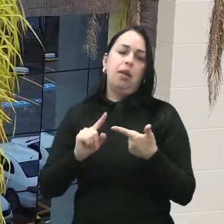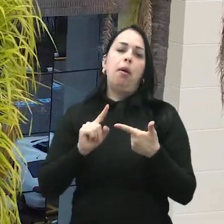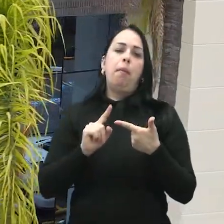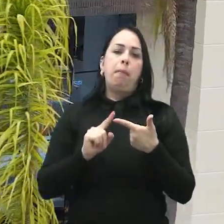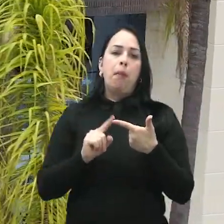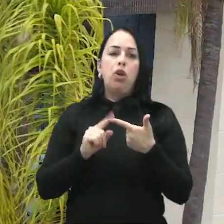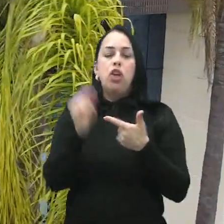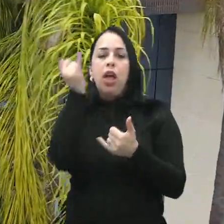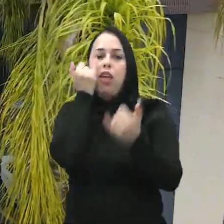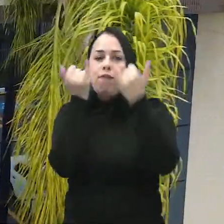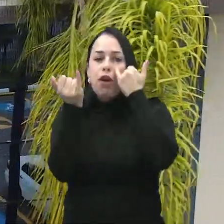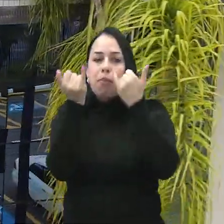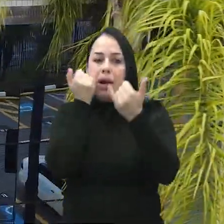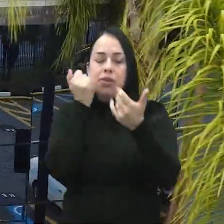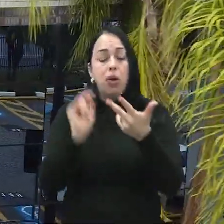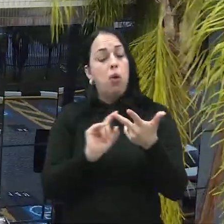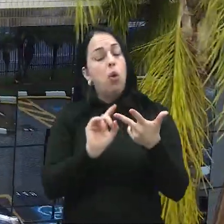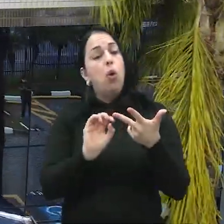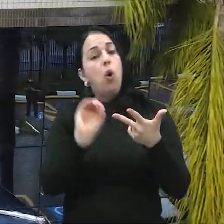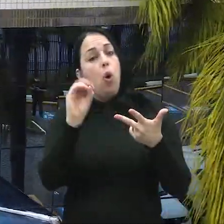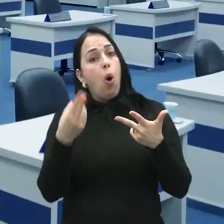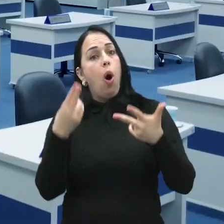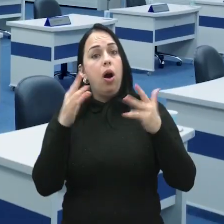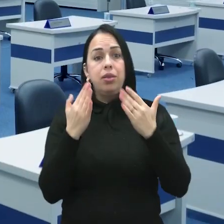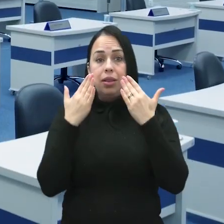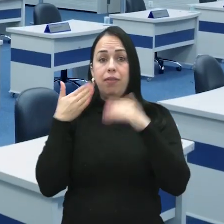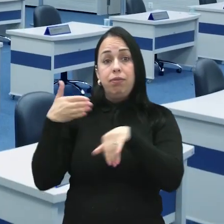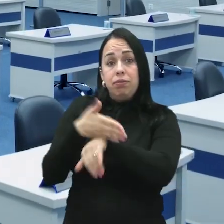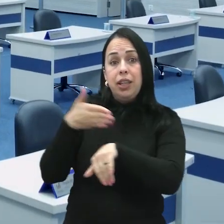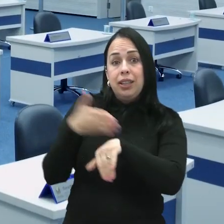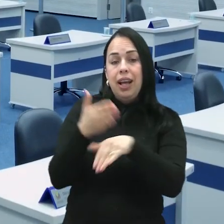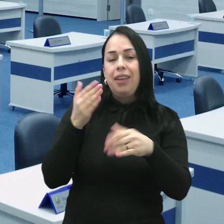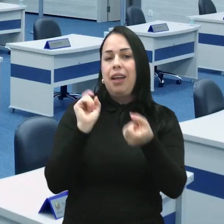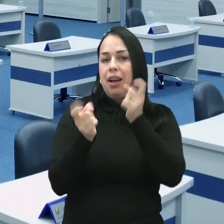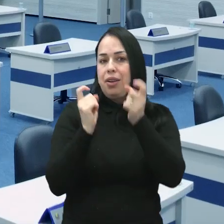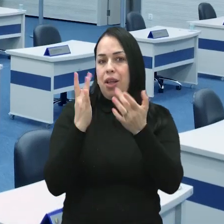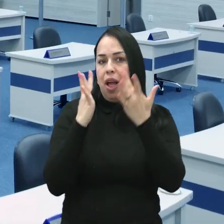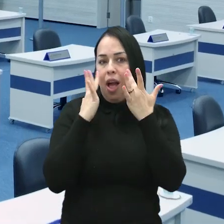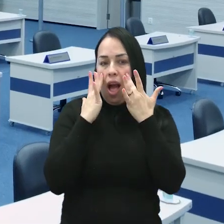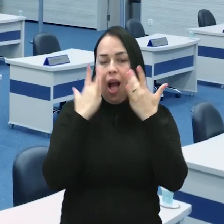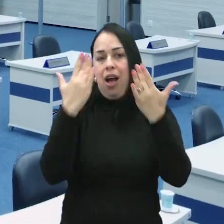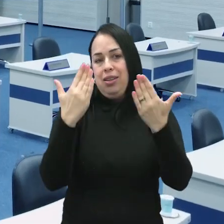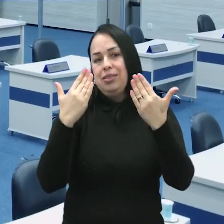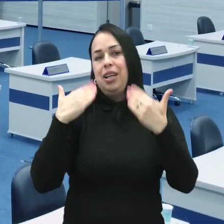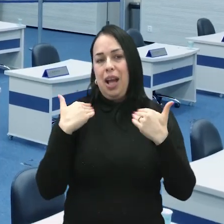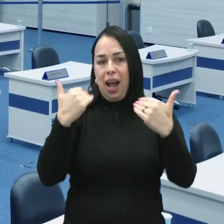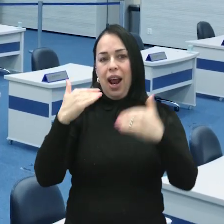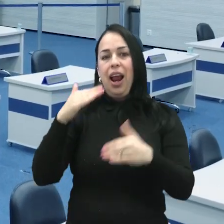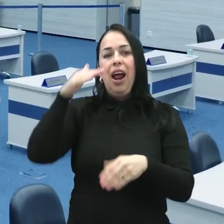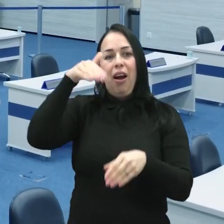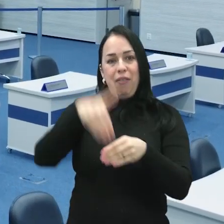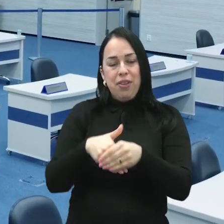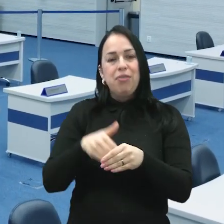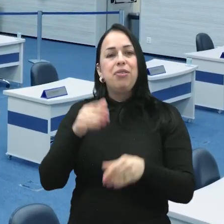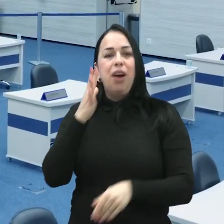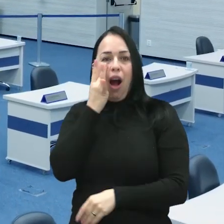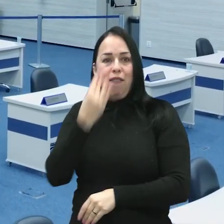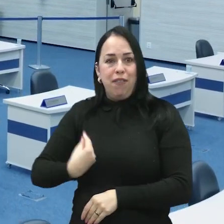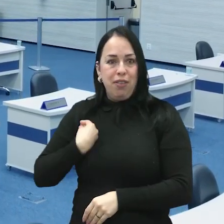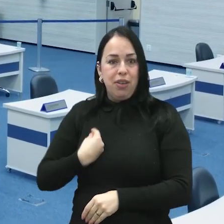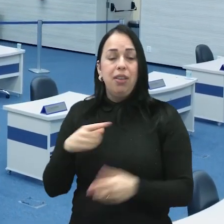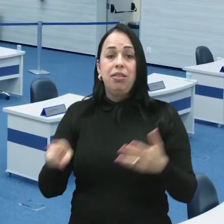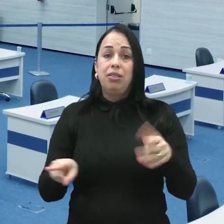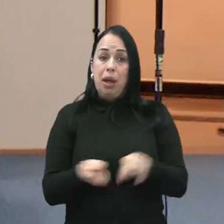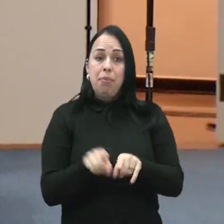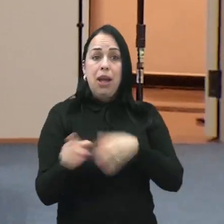vereadores, utilizar o serviço de informação ao cidadão ou acompanhar sessões ao vivo. Outra forma de participar é a partir das